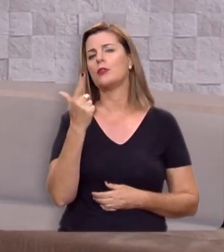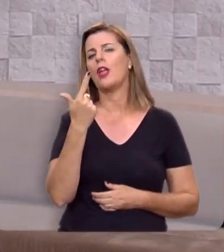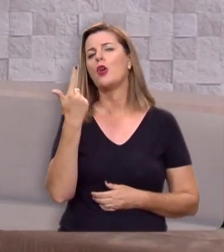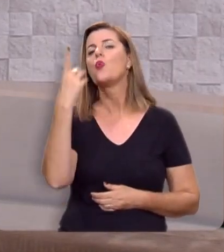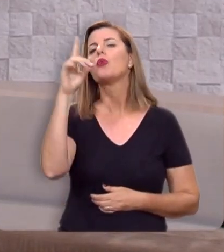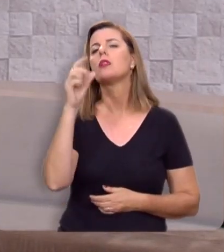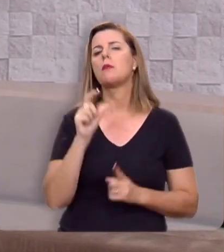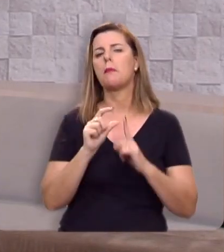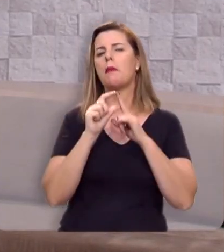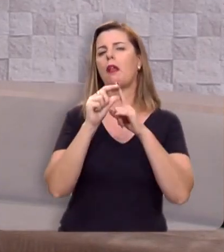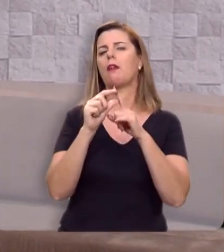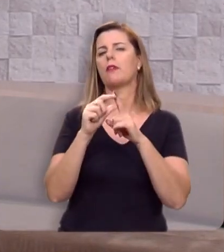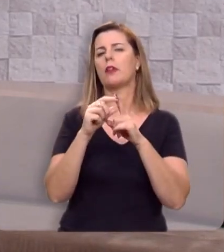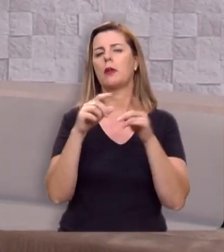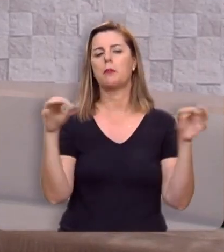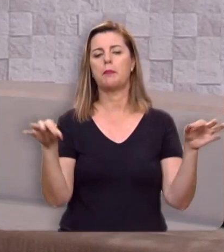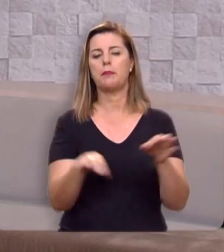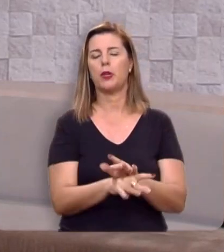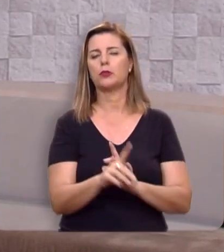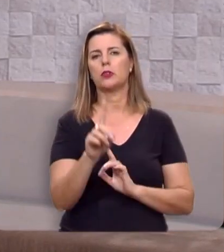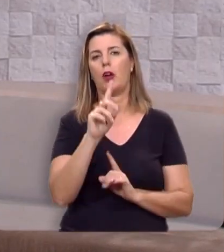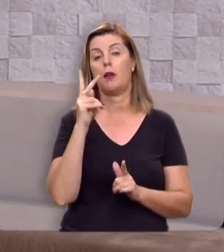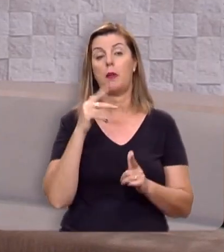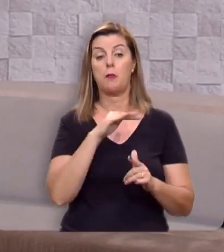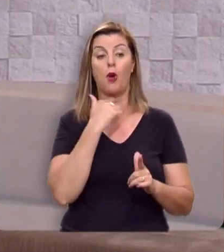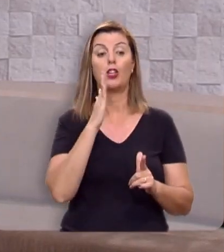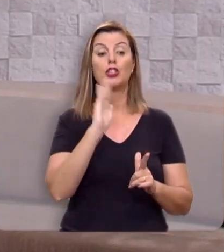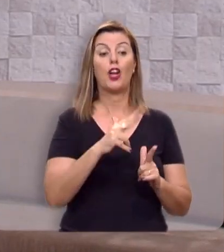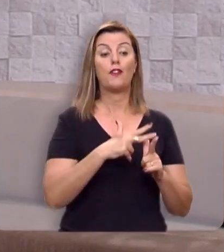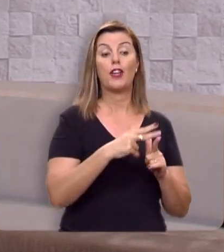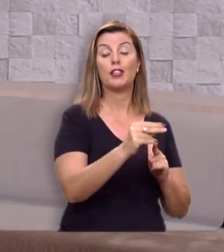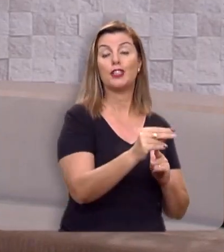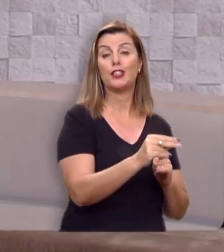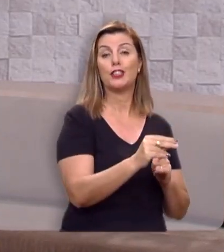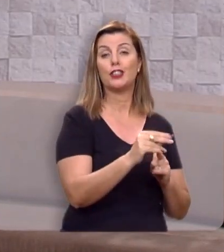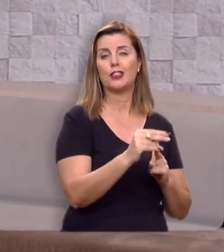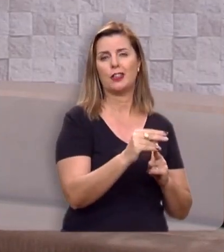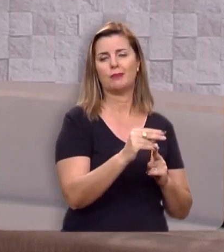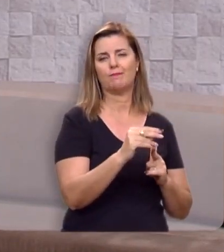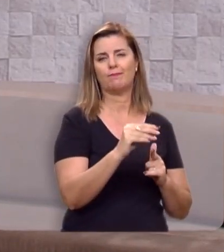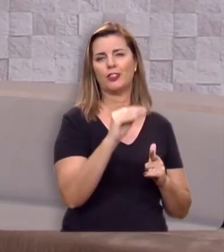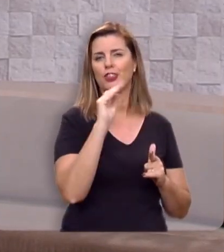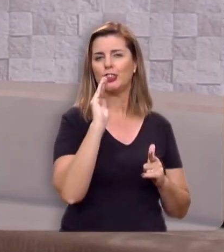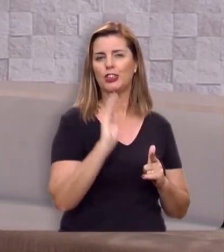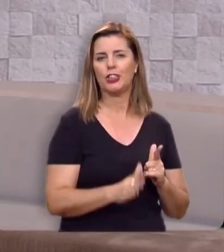palavra. A morte já foi vencida. O aguilhão da morte já foi arrancado.